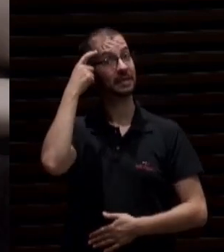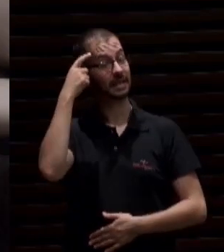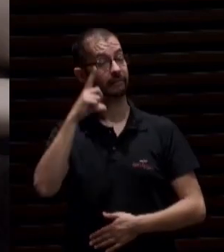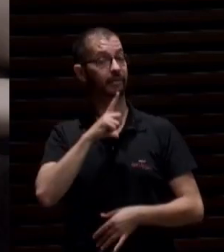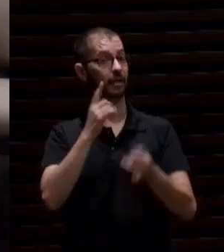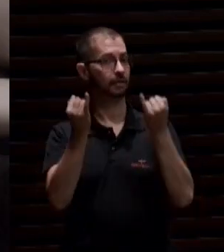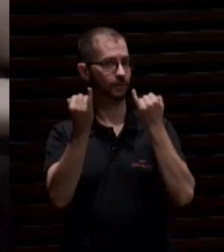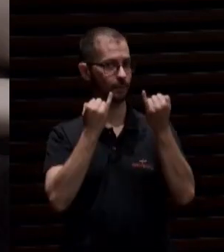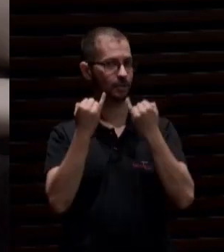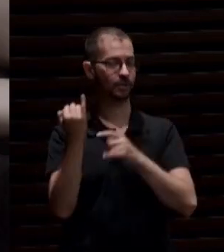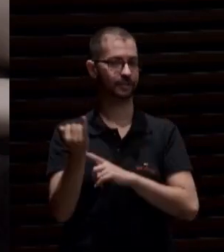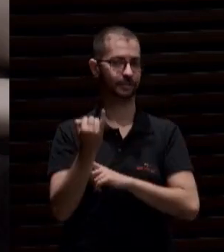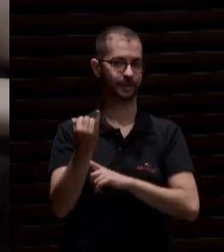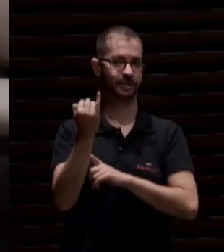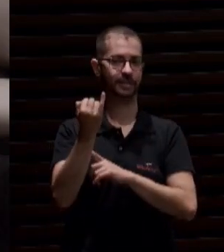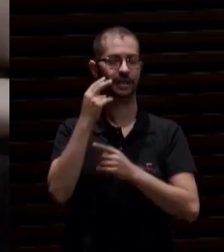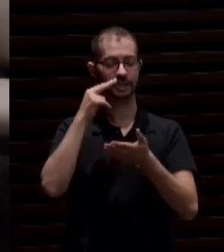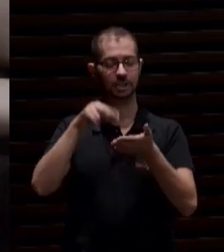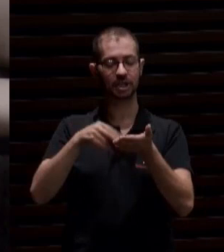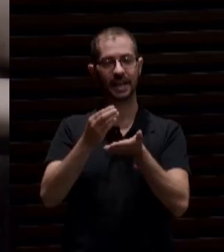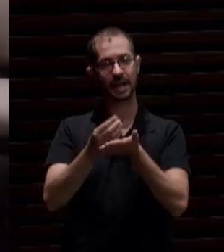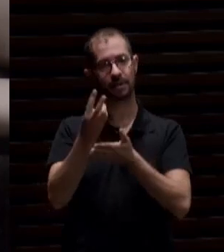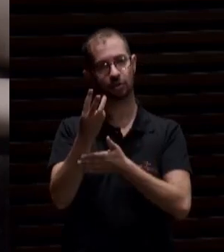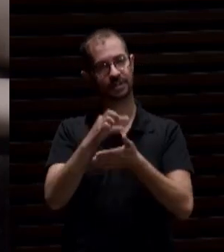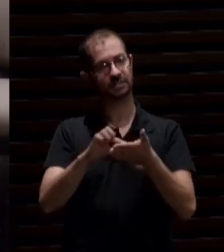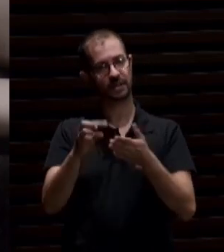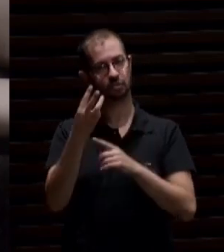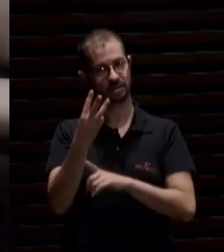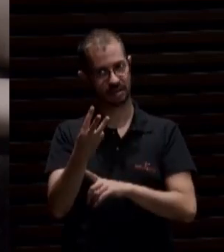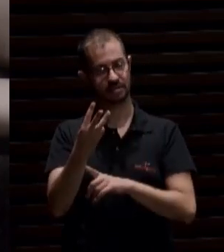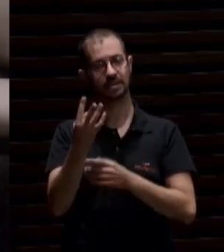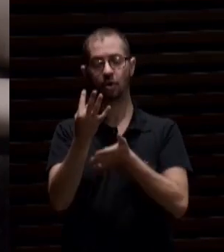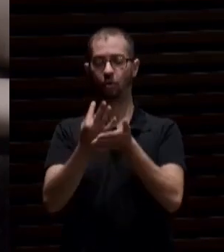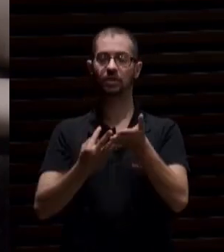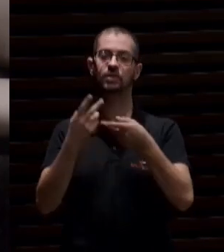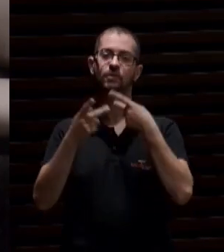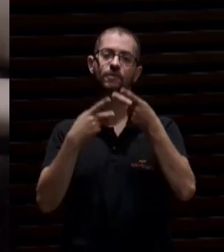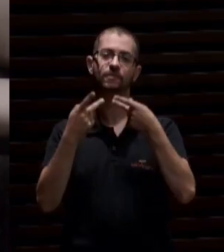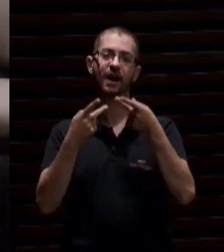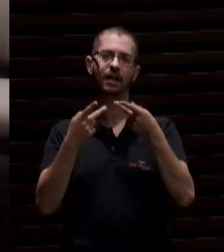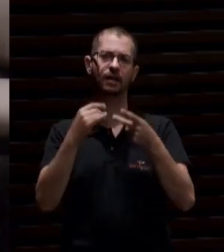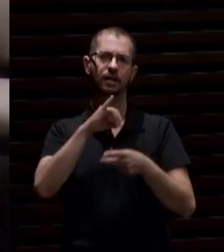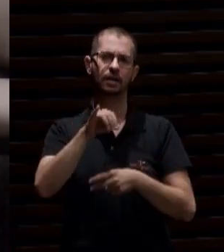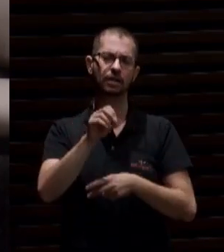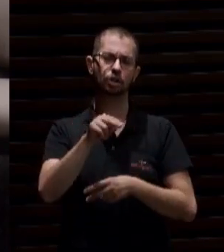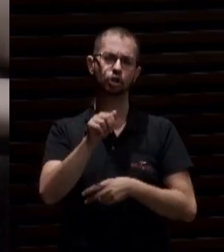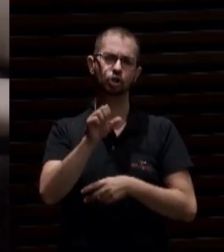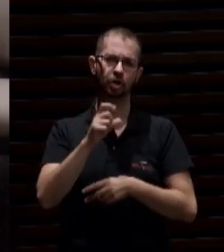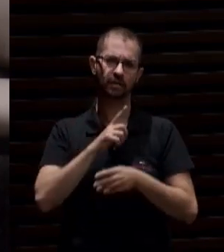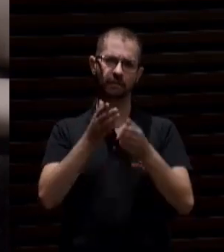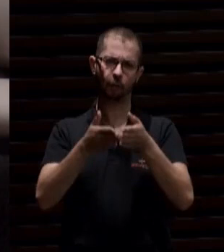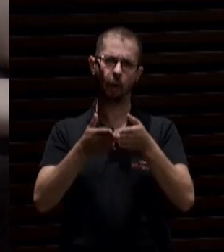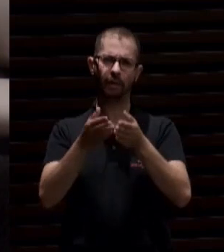valiosas. Quando nós lemos o capítulo 3, no verso 3, o texto nos fala que Jonas pregou em Nínive durante 3 dias.